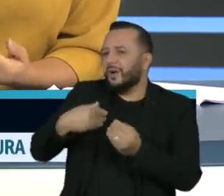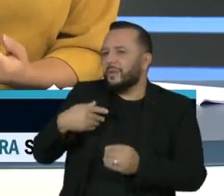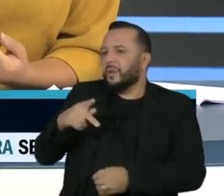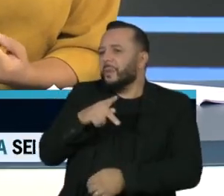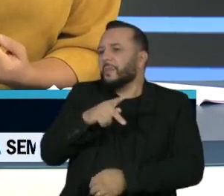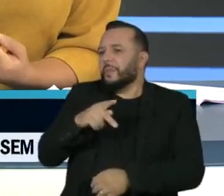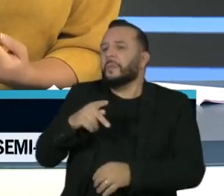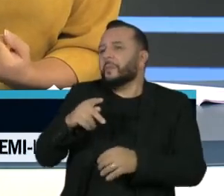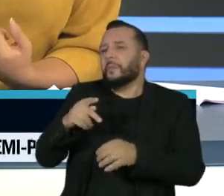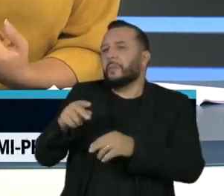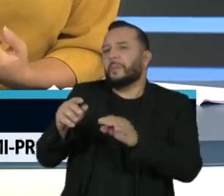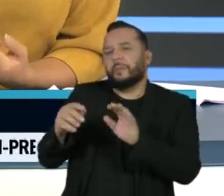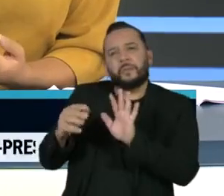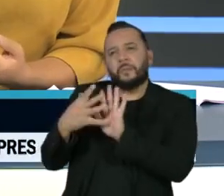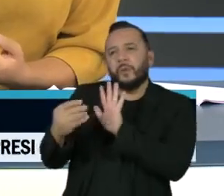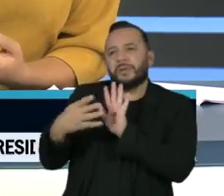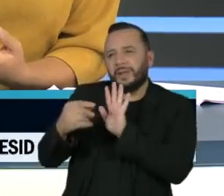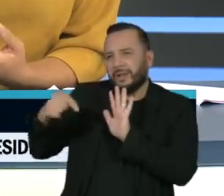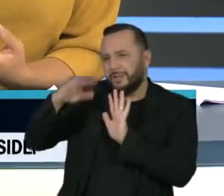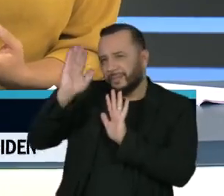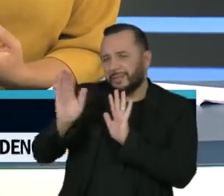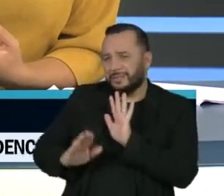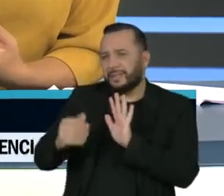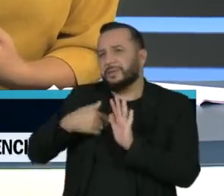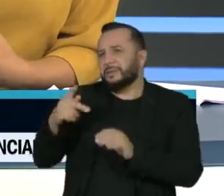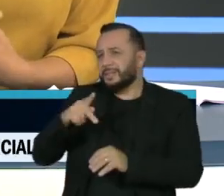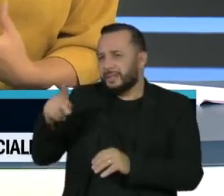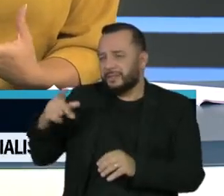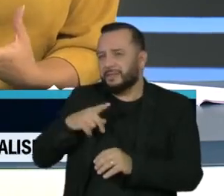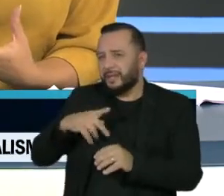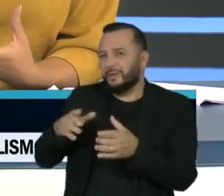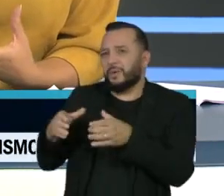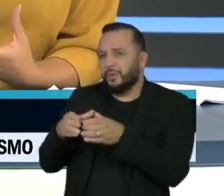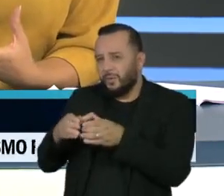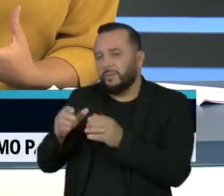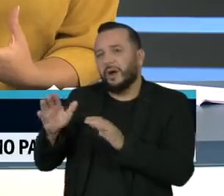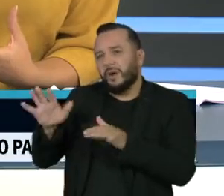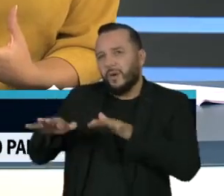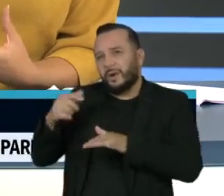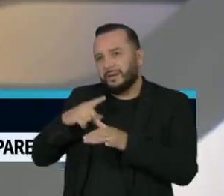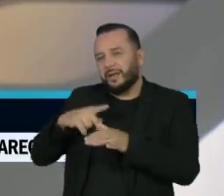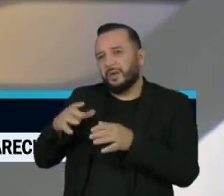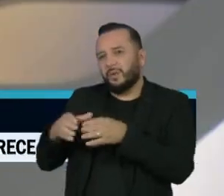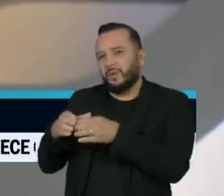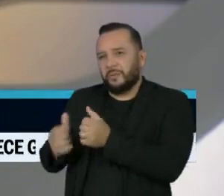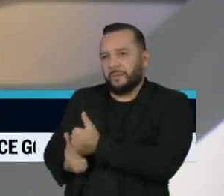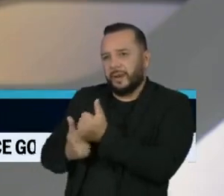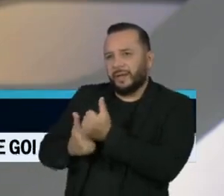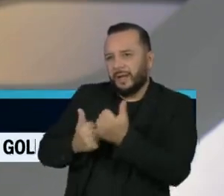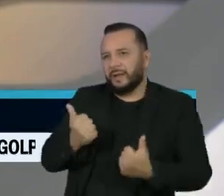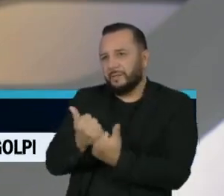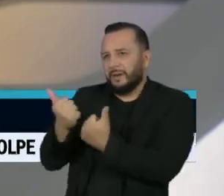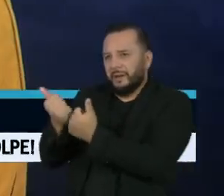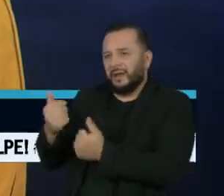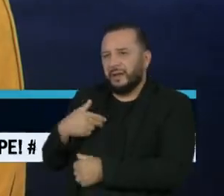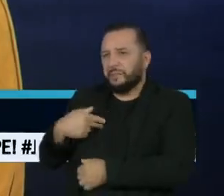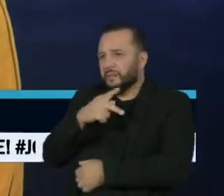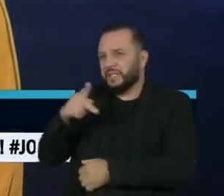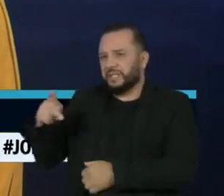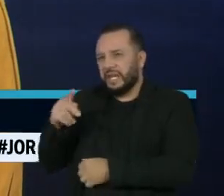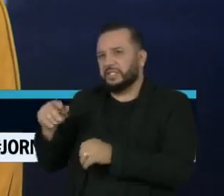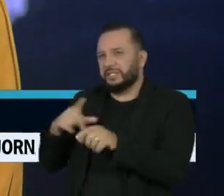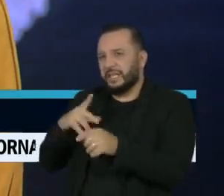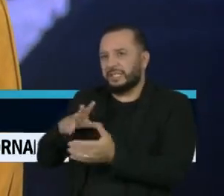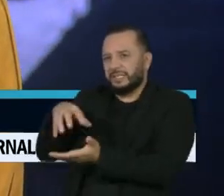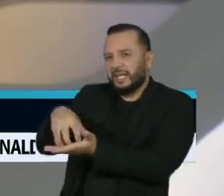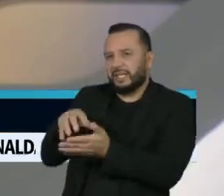presidencialismo, que já foi de coalizão, depois foi de cooptação, agora é de gabinete paralelo, está tutelado pelo Centrão?